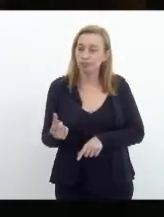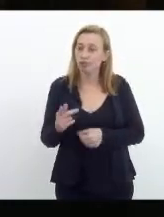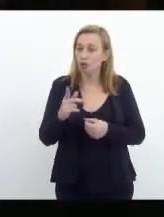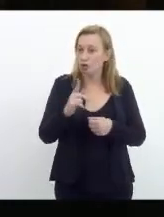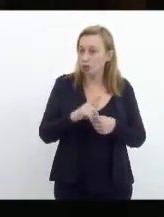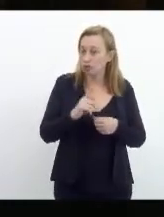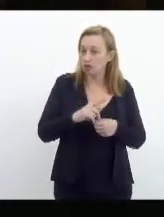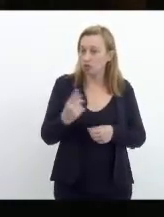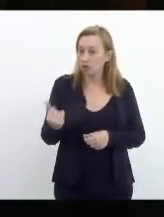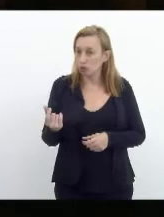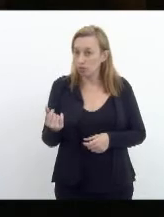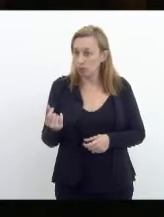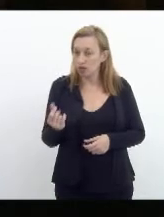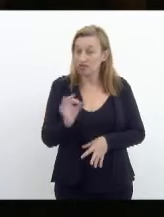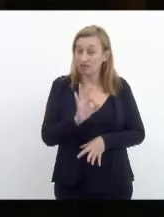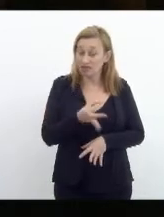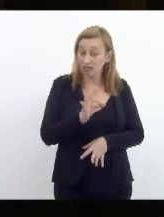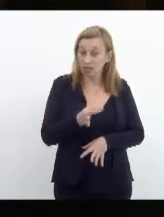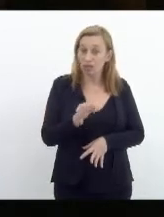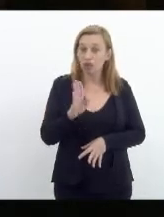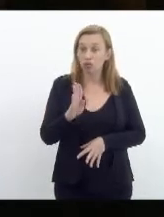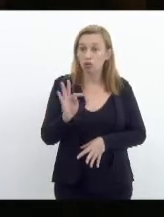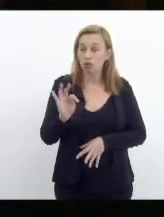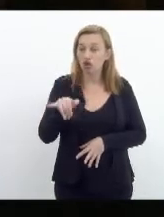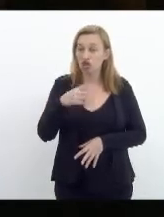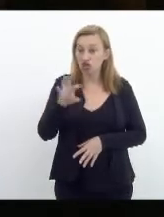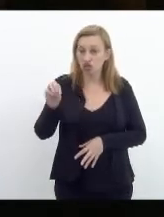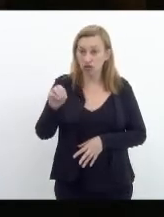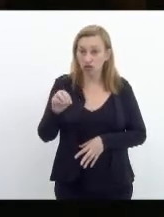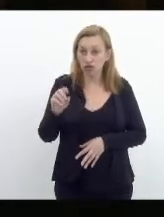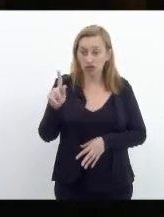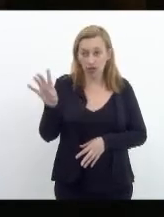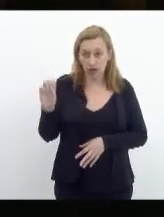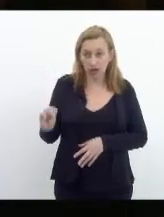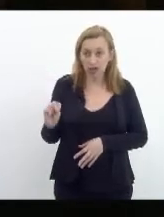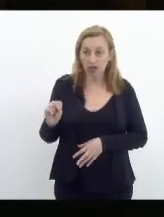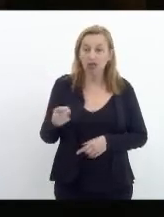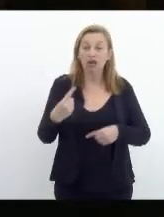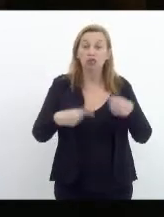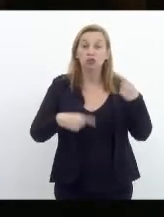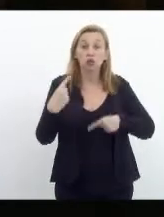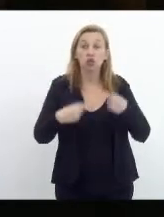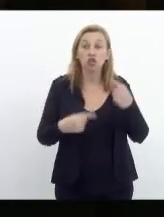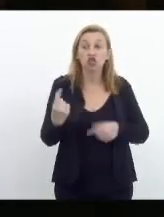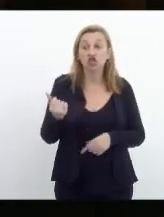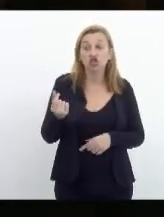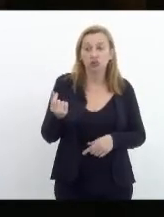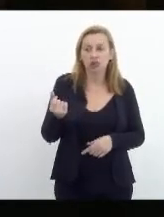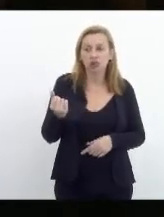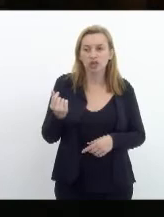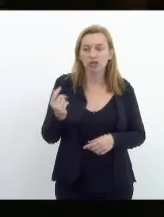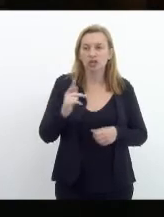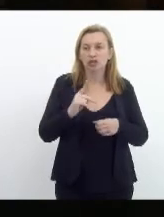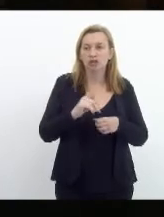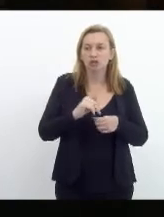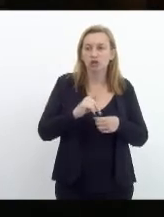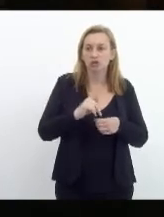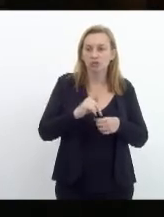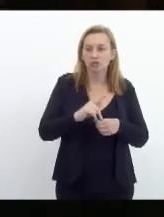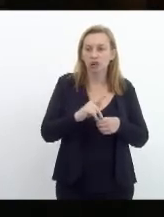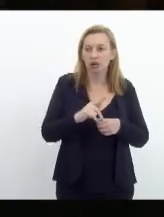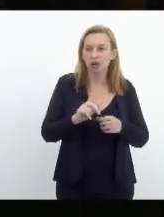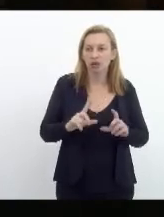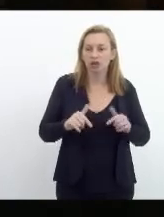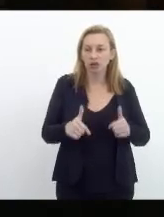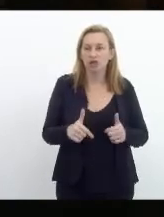petróleo, consequentemente do botijão de gás, deve-se à política de preços que a Petrobras aplica